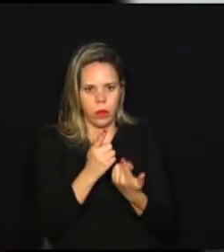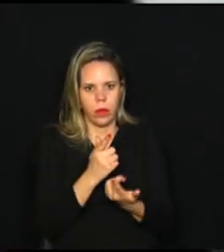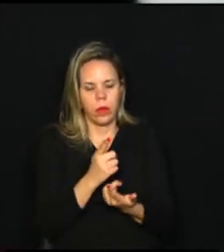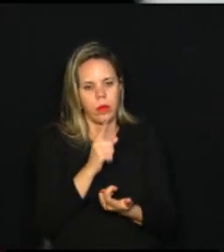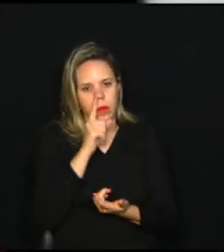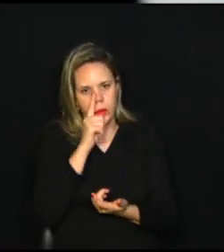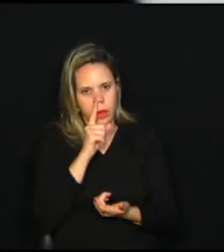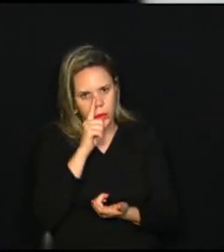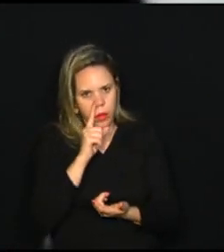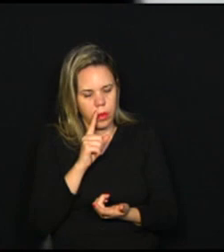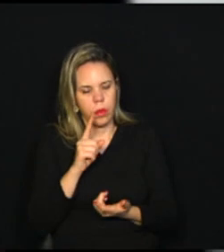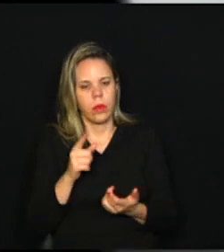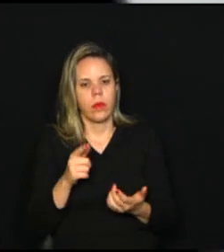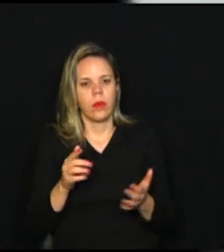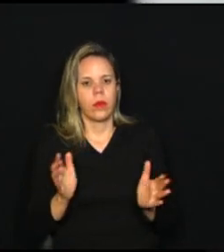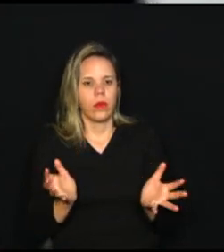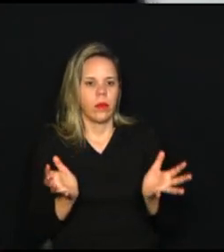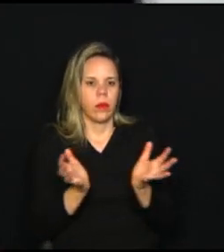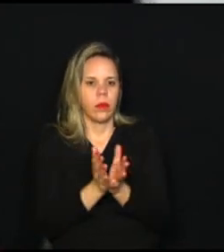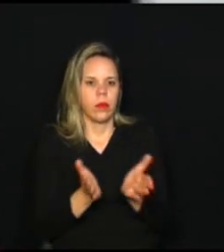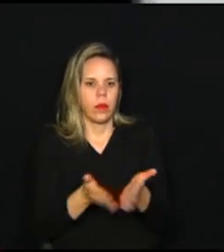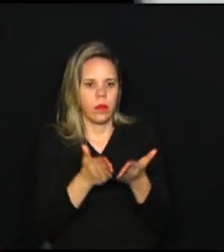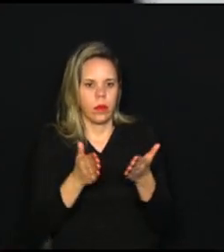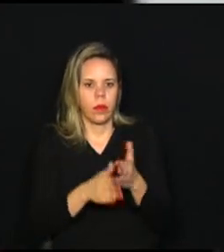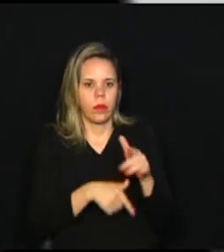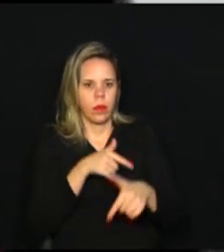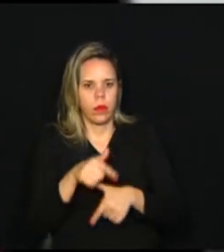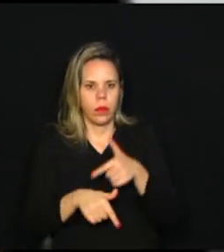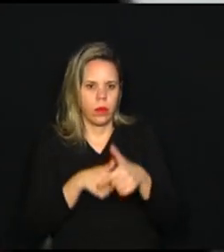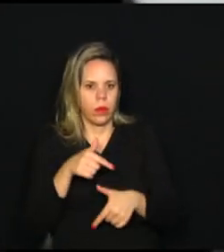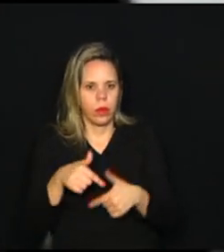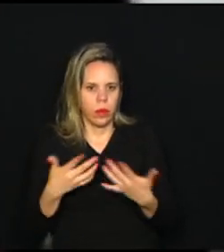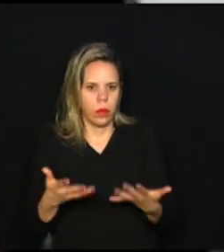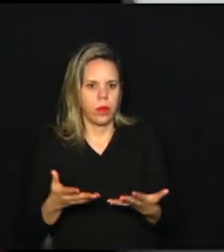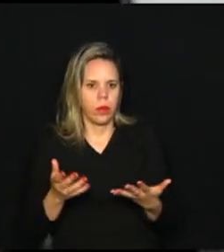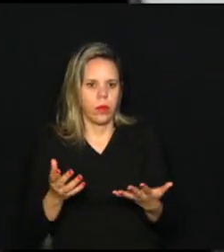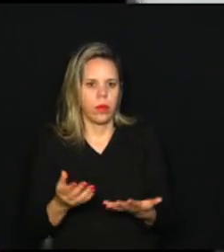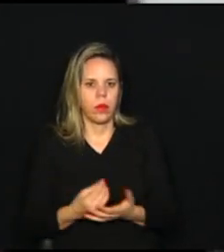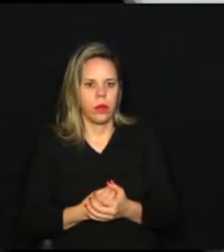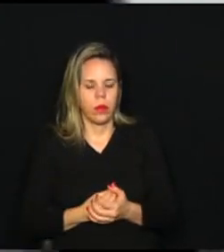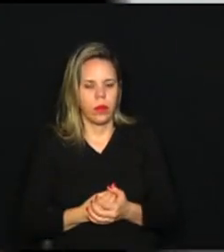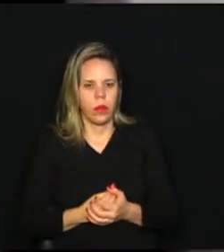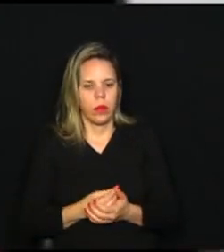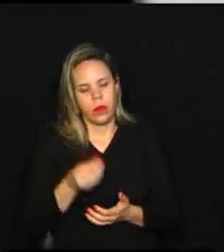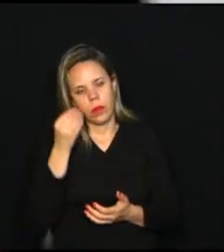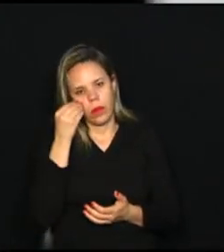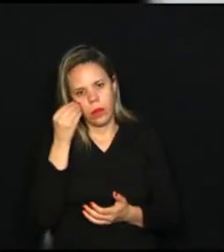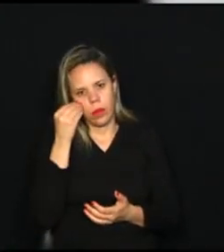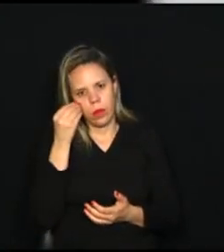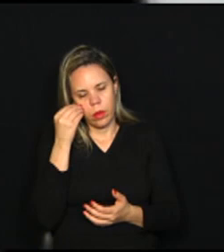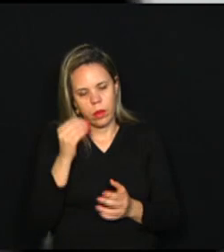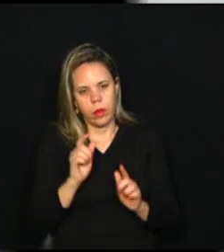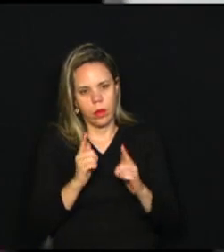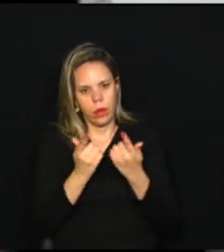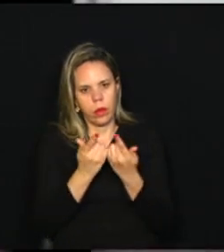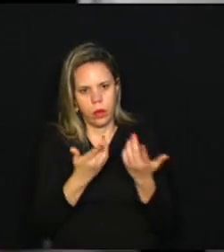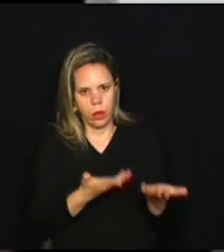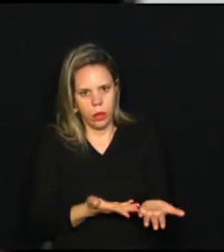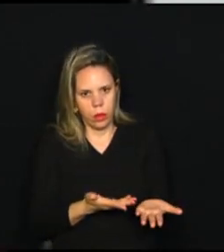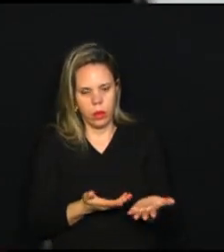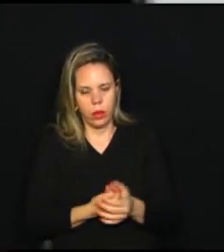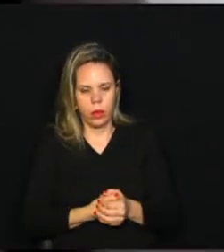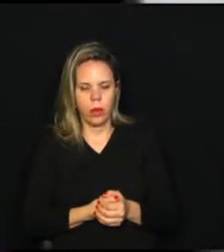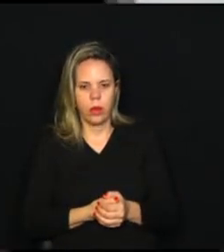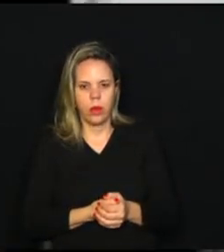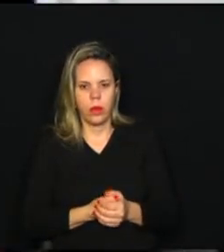são territórios vulneráveis e trabalhadores vulneráveis. Então, e com testes nesses grupos, em formas